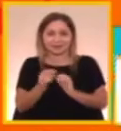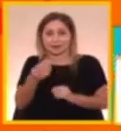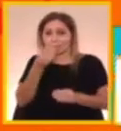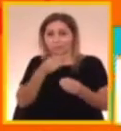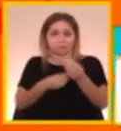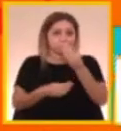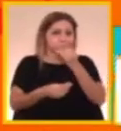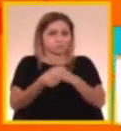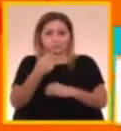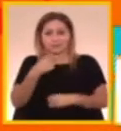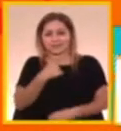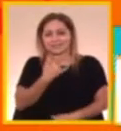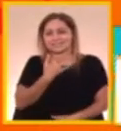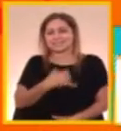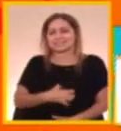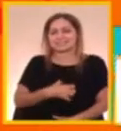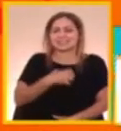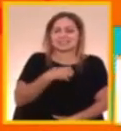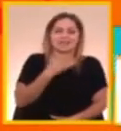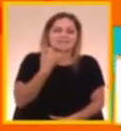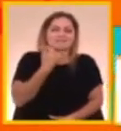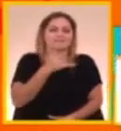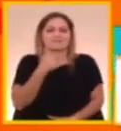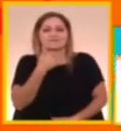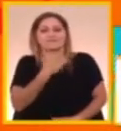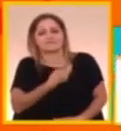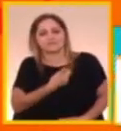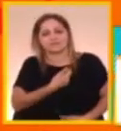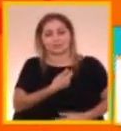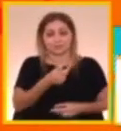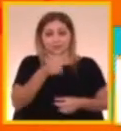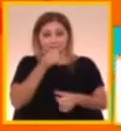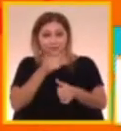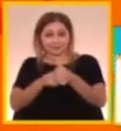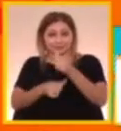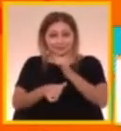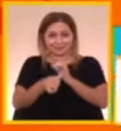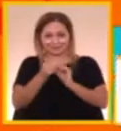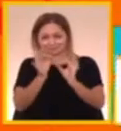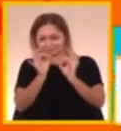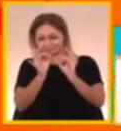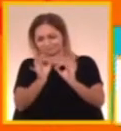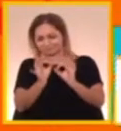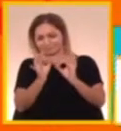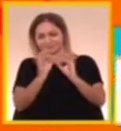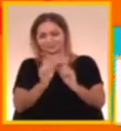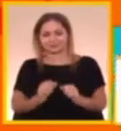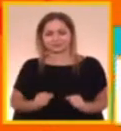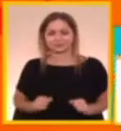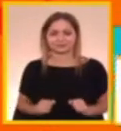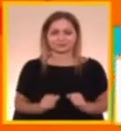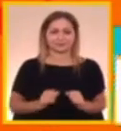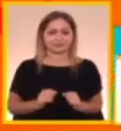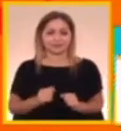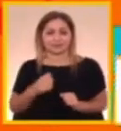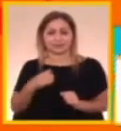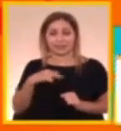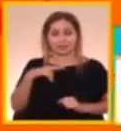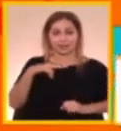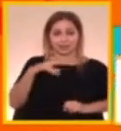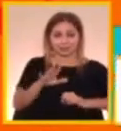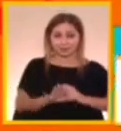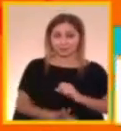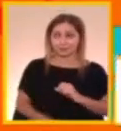comer que eu estou feliz e a beber os copos à maneira. Em